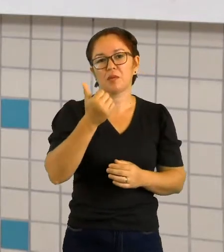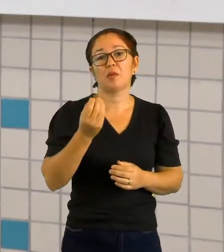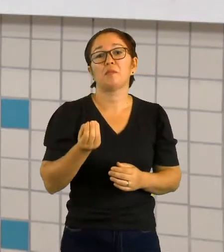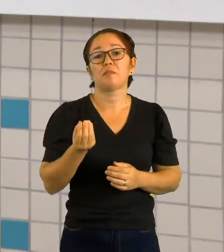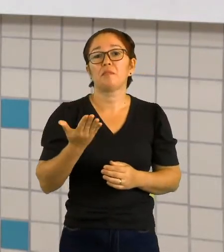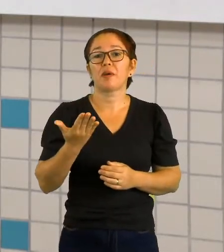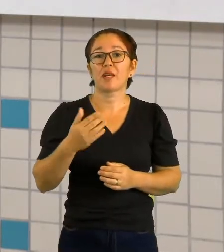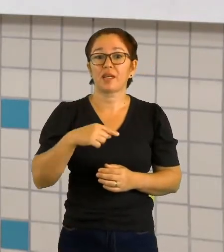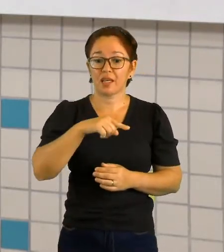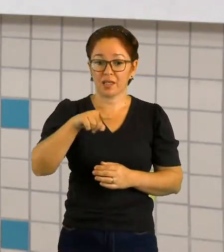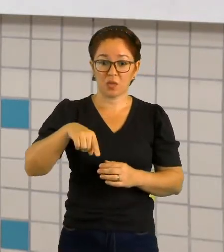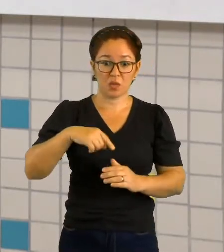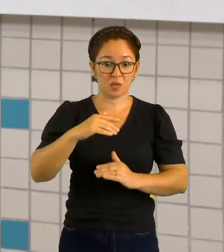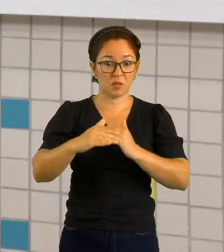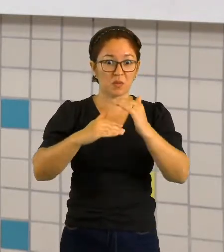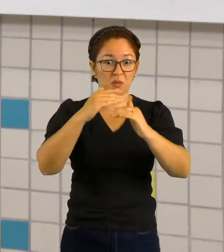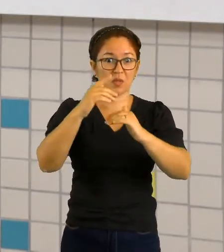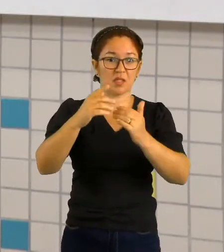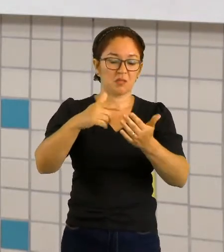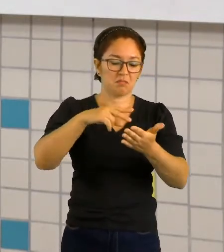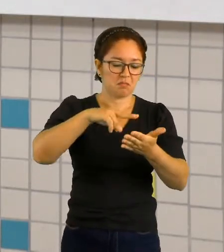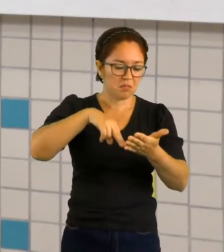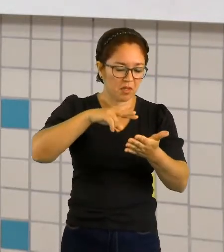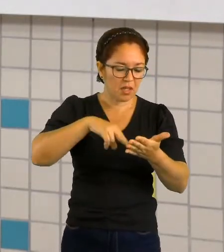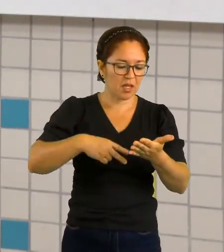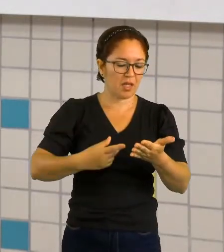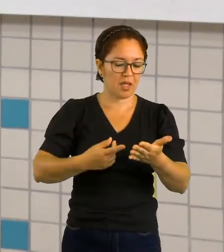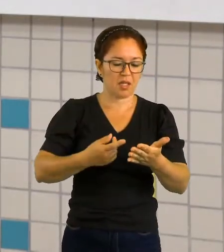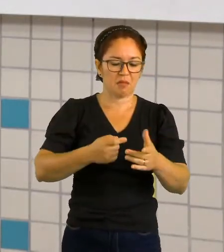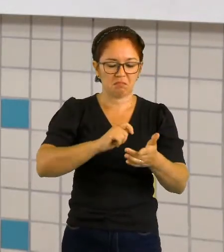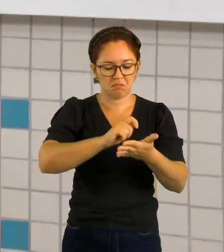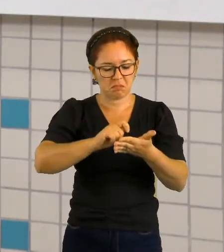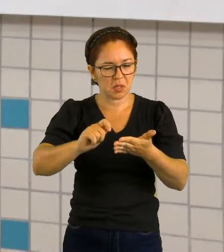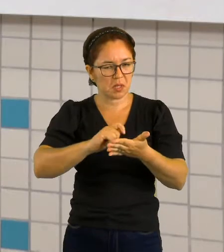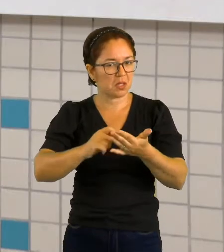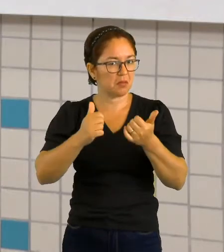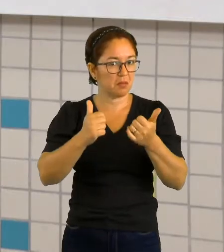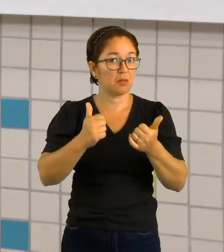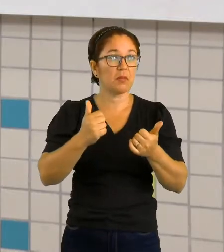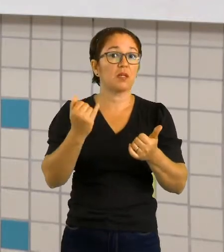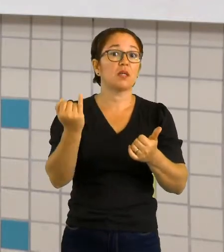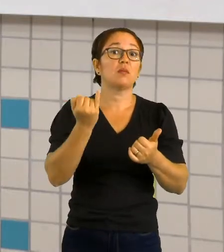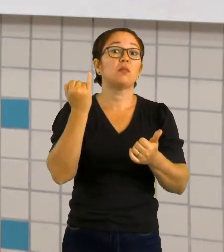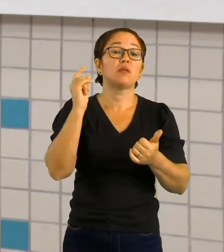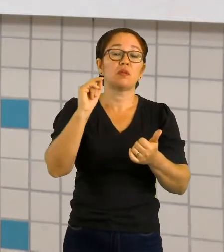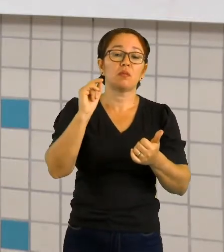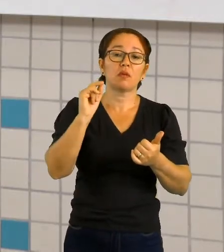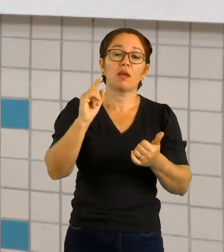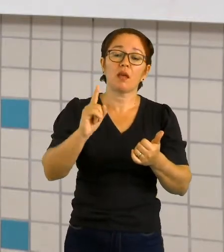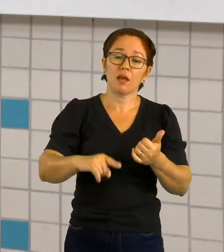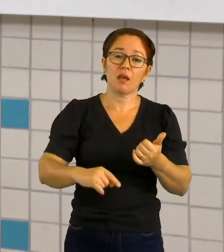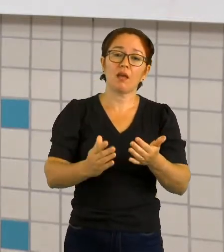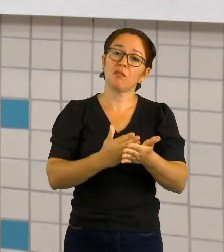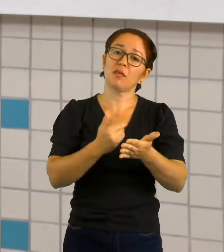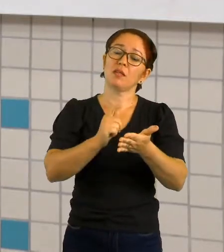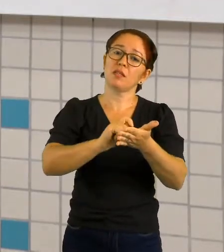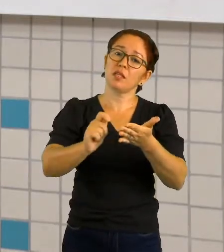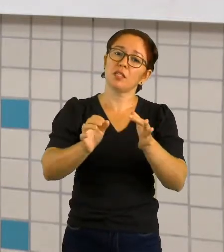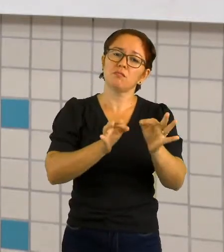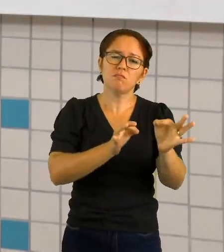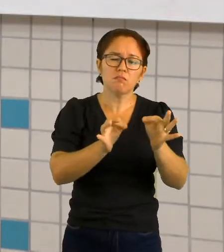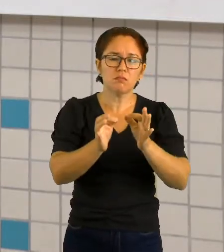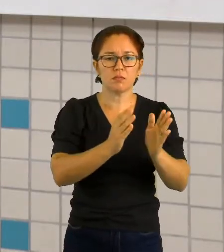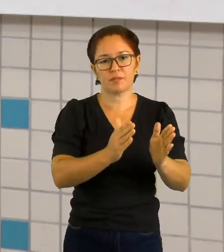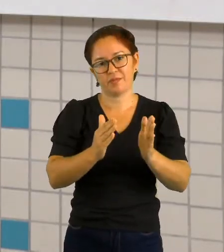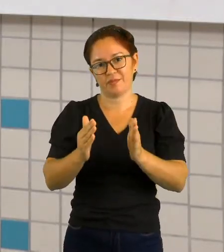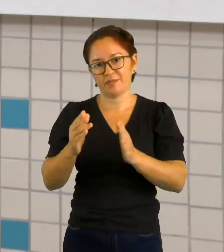escrita, precisamos sim ter um caderno organizado. Nas últimas aulas, vocês foram orientados